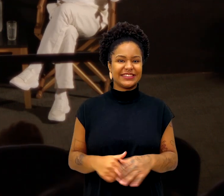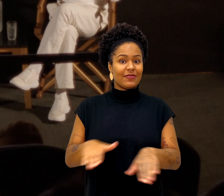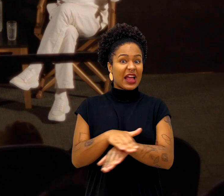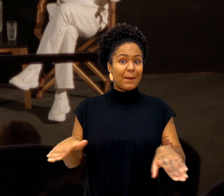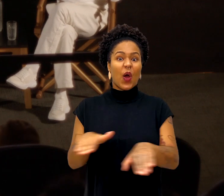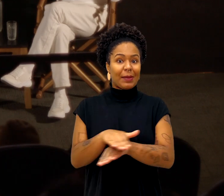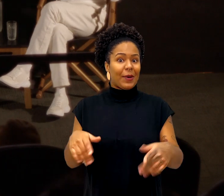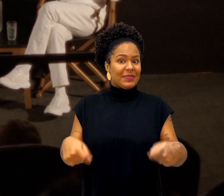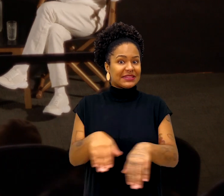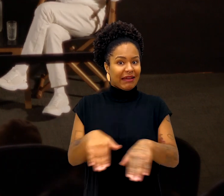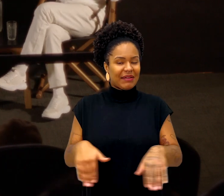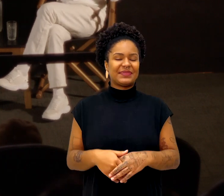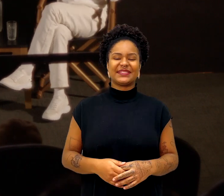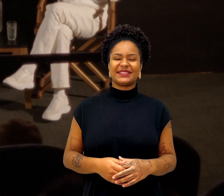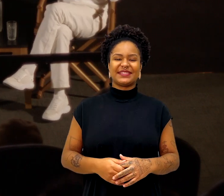Amanda, acaba.